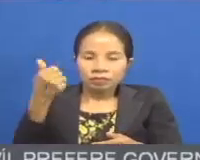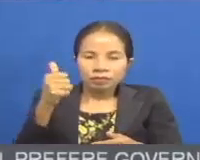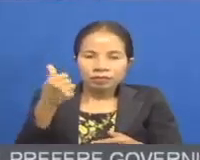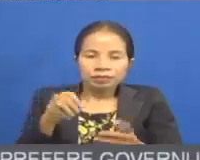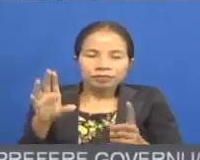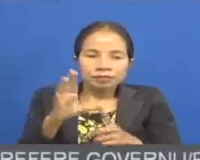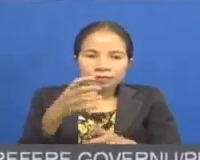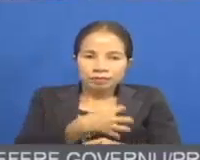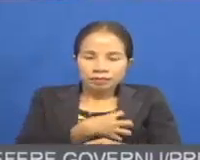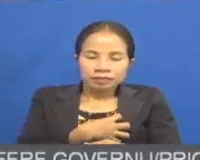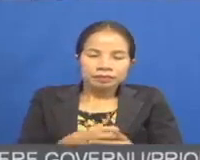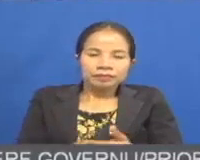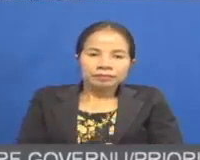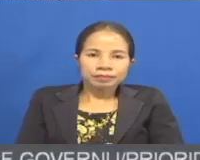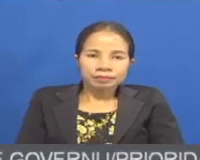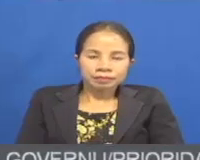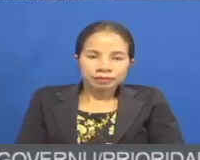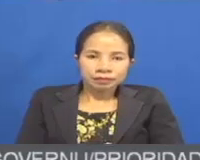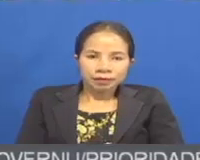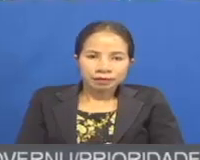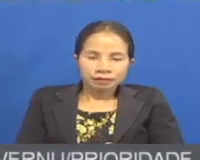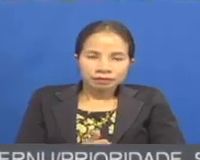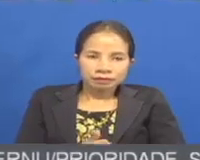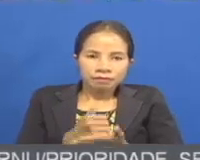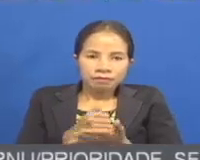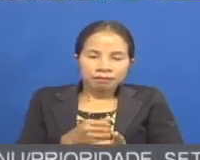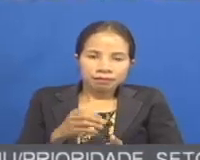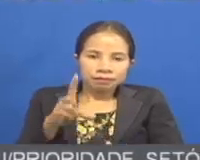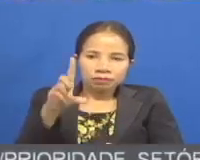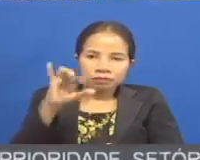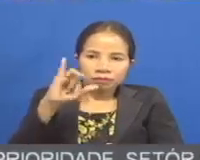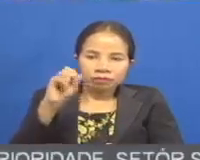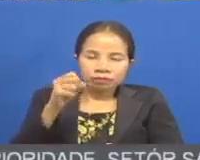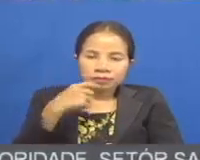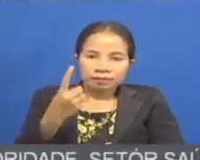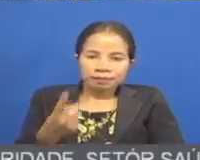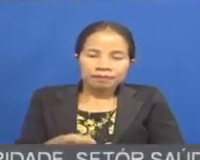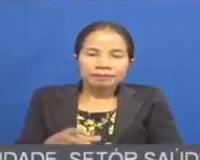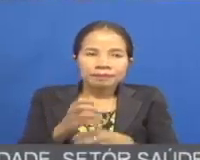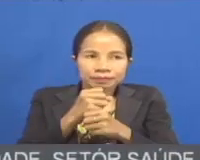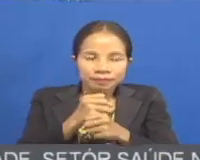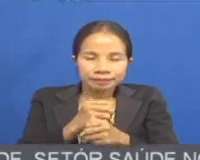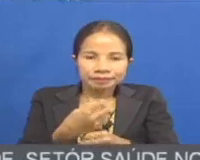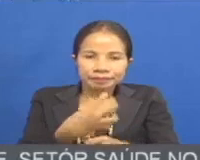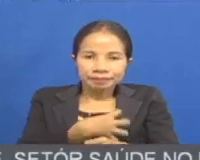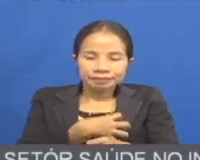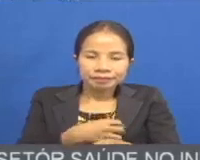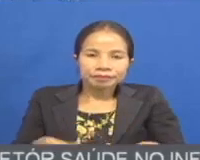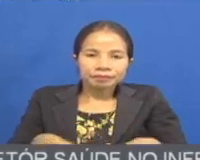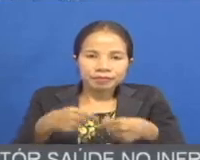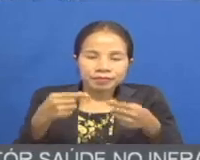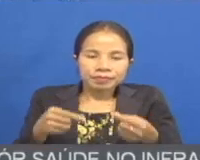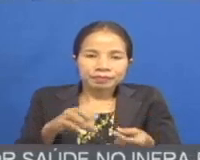Segurança Rodoviária Nacional, Superintendente Assistente Luiz da Costa Hateten. Rafa empreende, Polícia Trânsito Foqueda